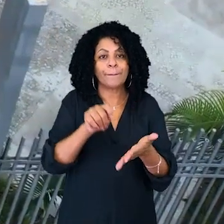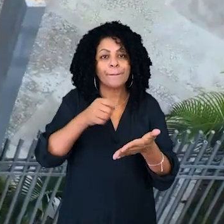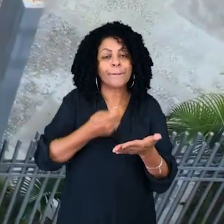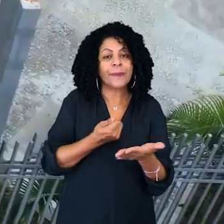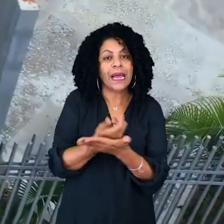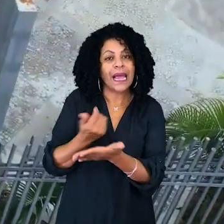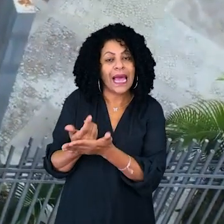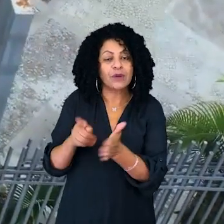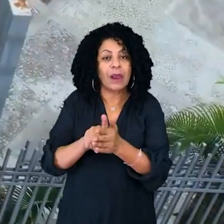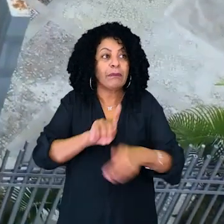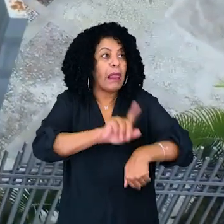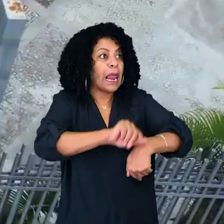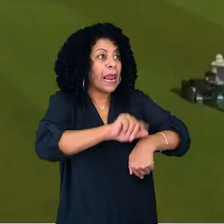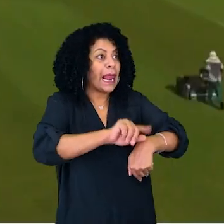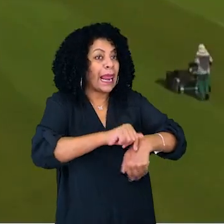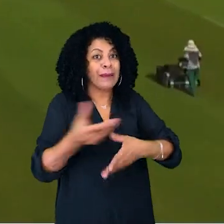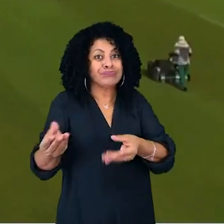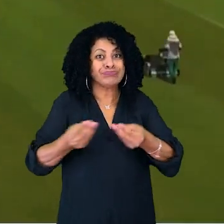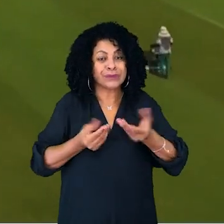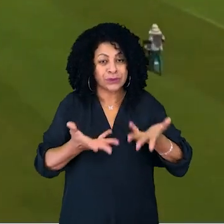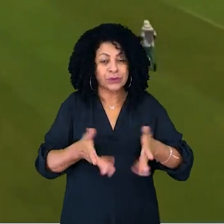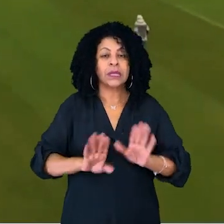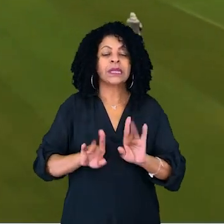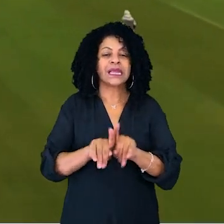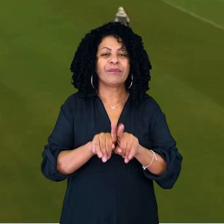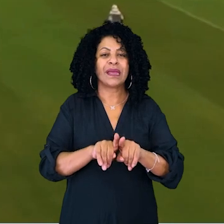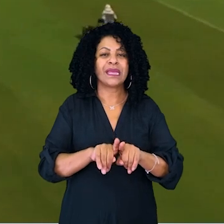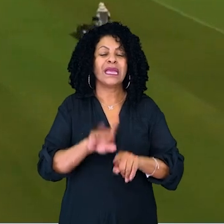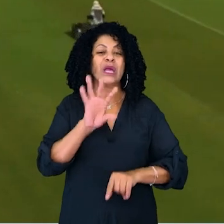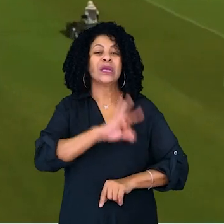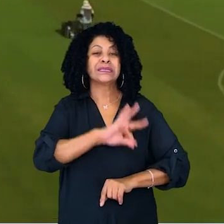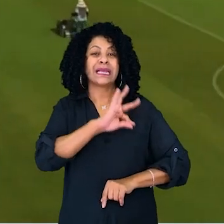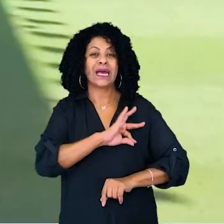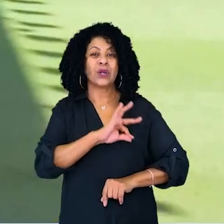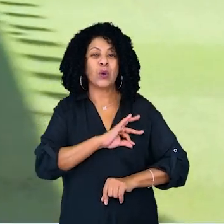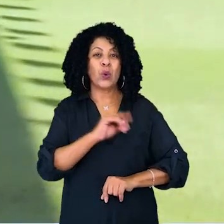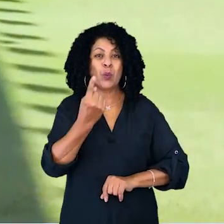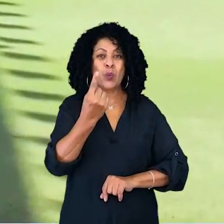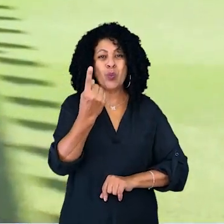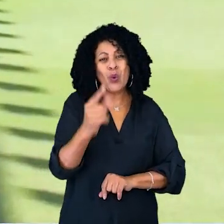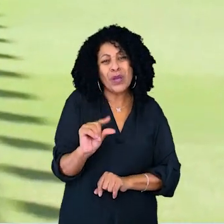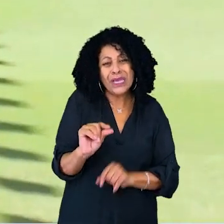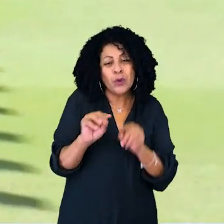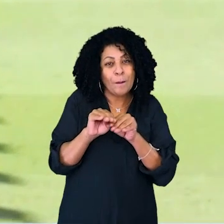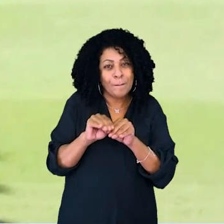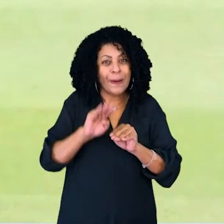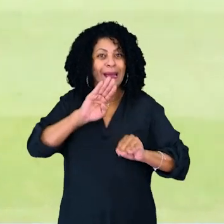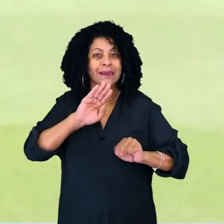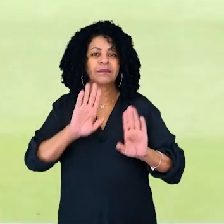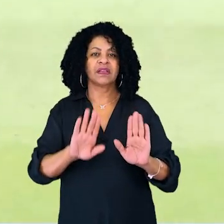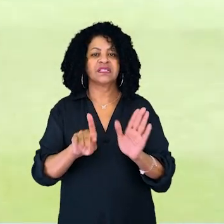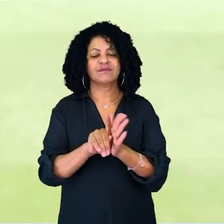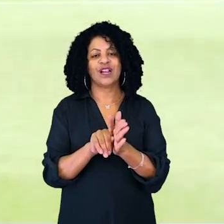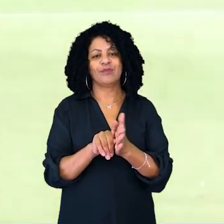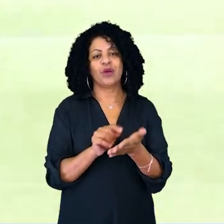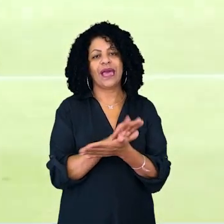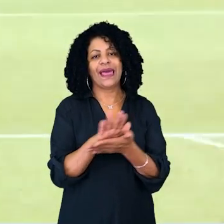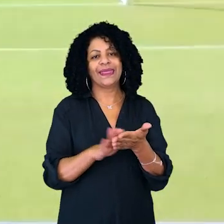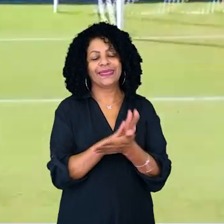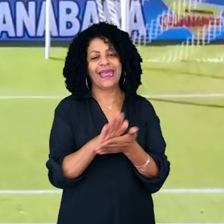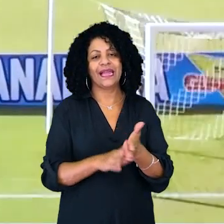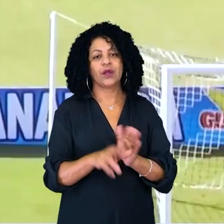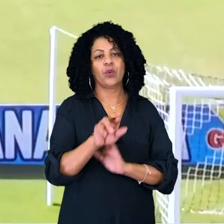de pagamentos atrasados. Disse também que recebia pouco mais de um salário mínimo e que não declarou o imposto de